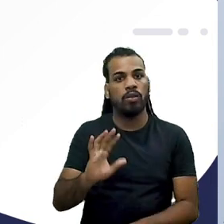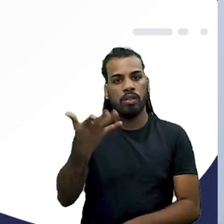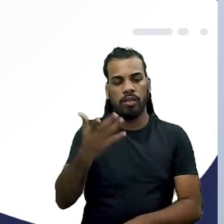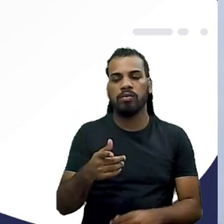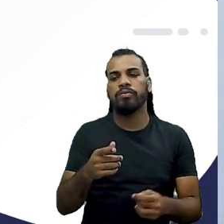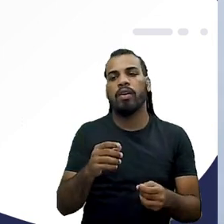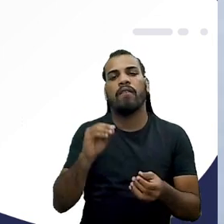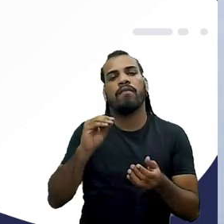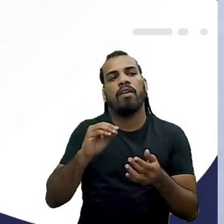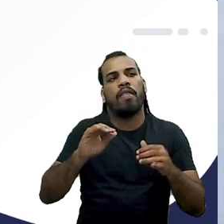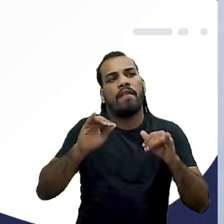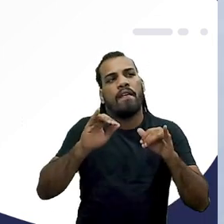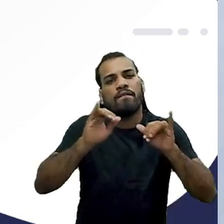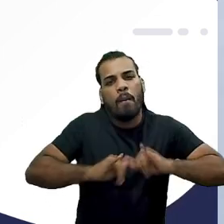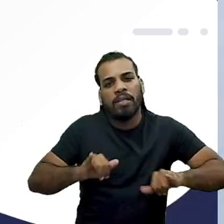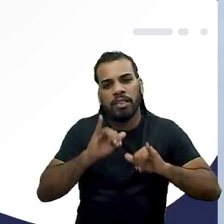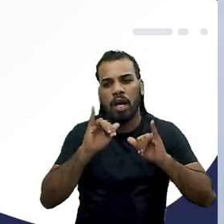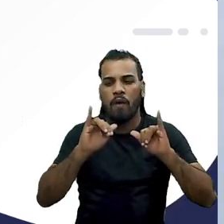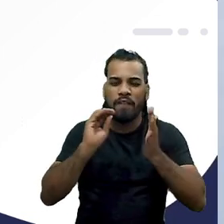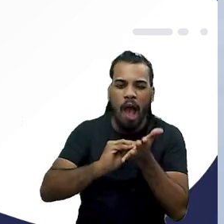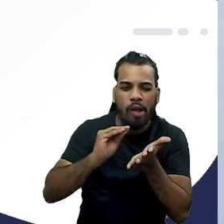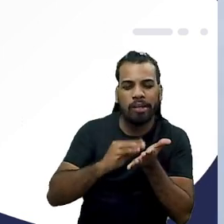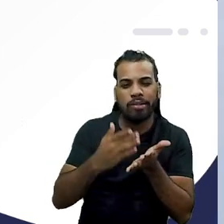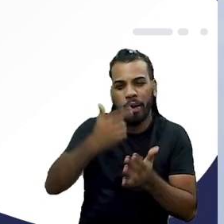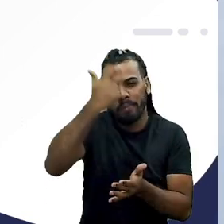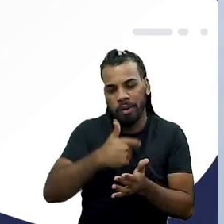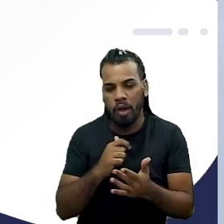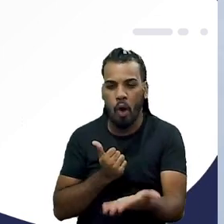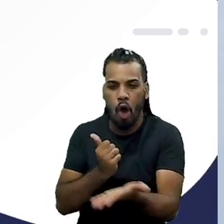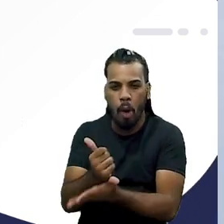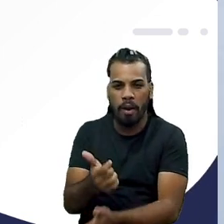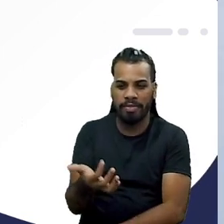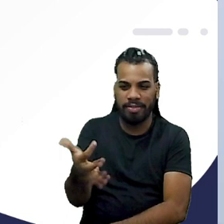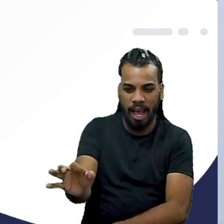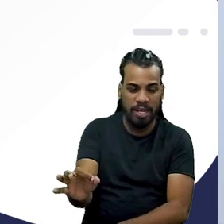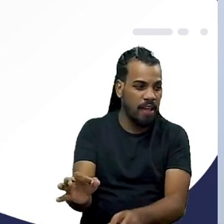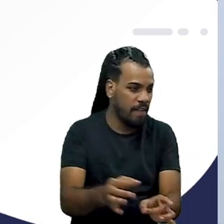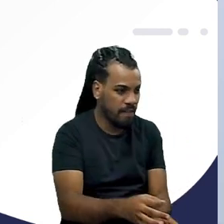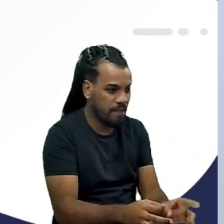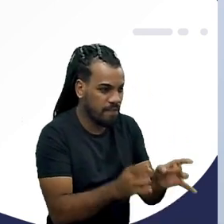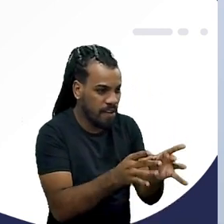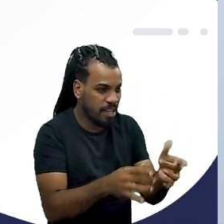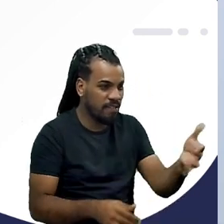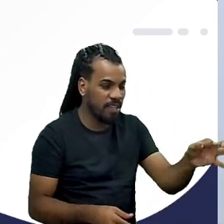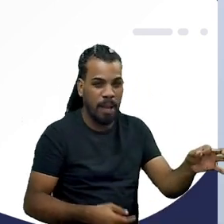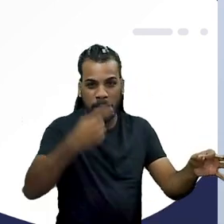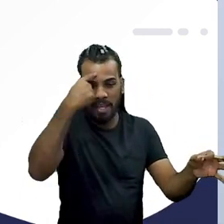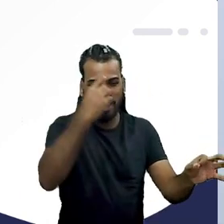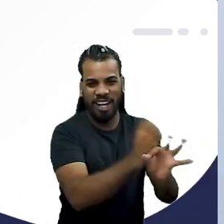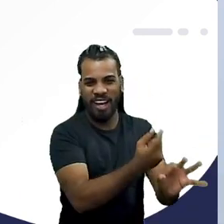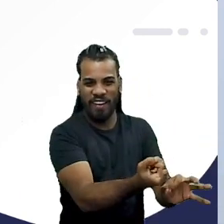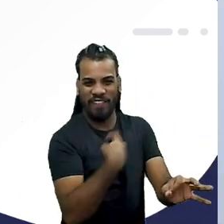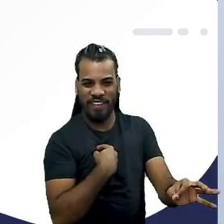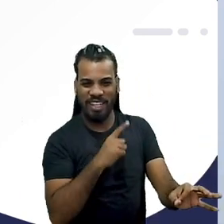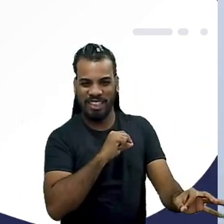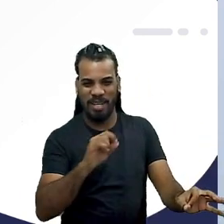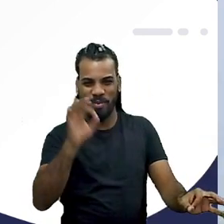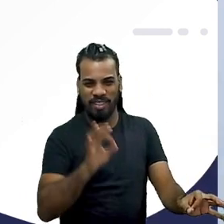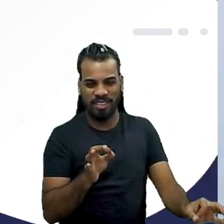de informação, os empresários, às vezes, ele compra uma mercadoria por 10, aí vende por 20, na cabeça dele ele acha que está ganhando